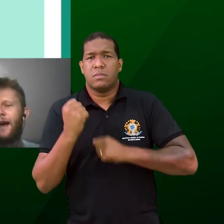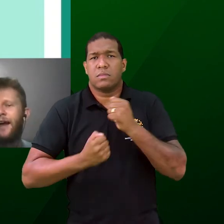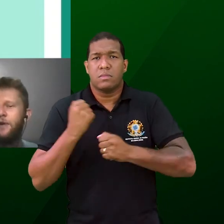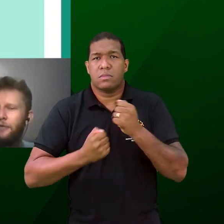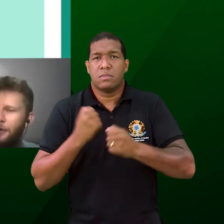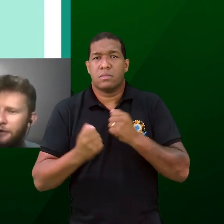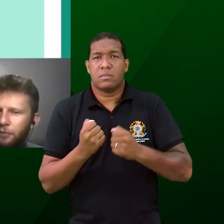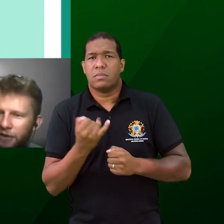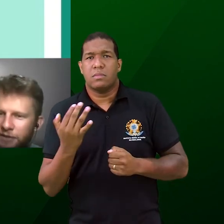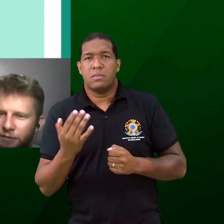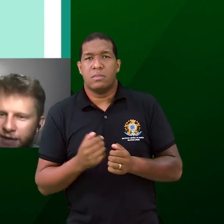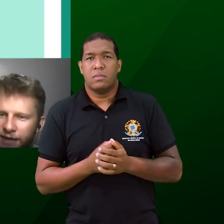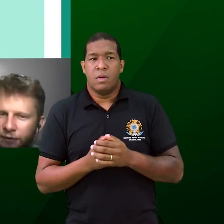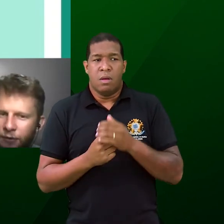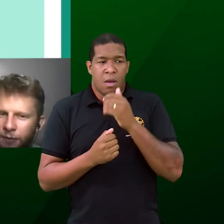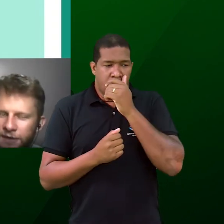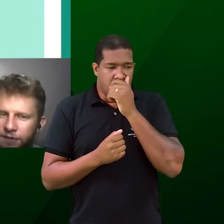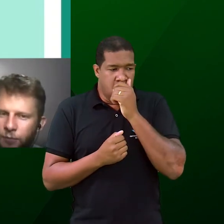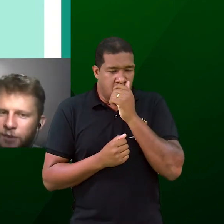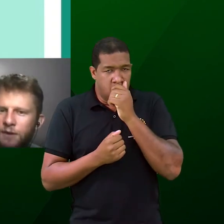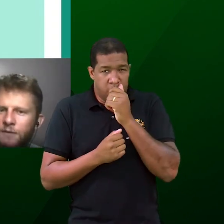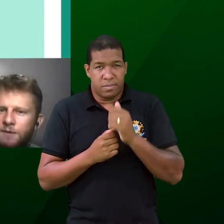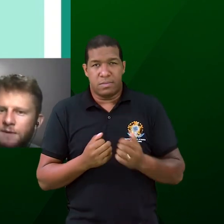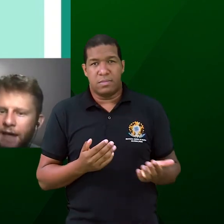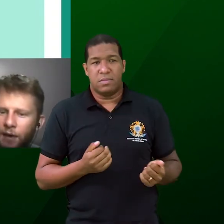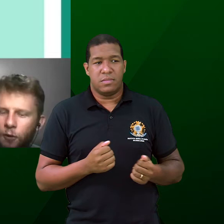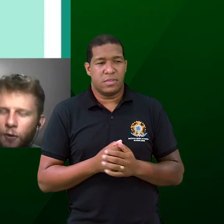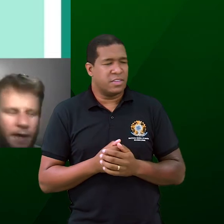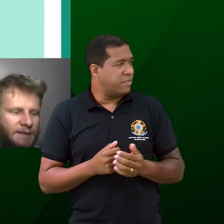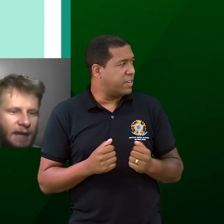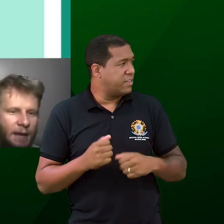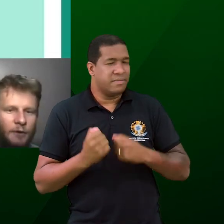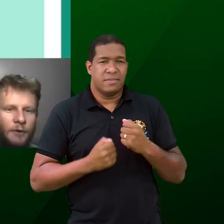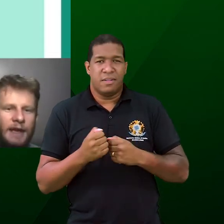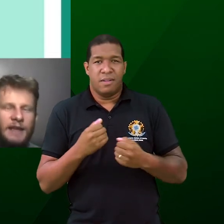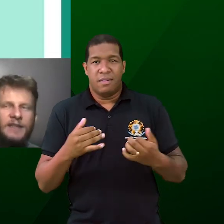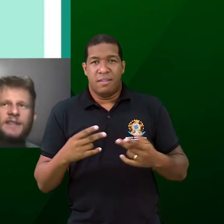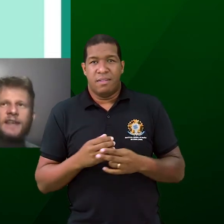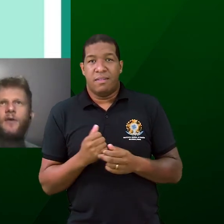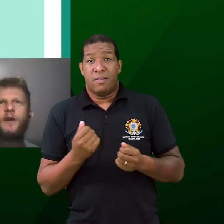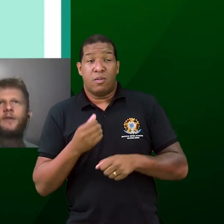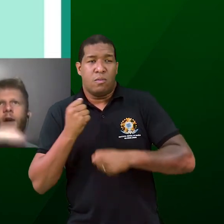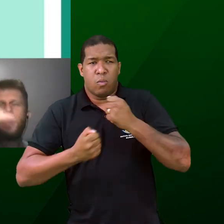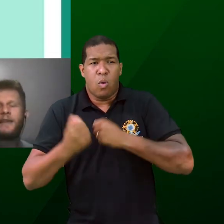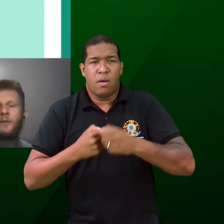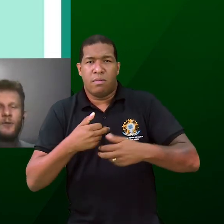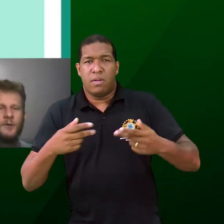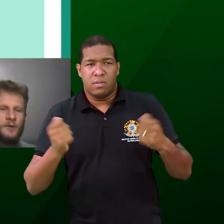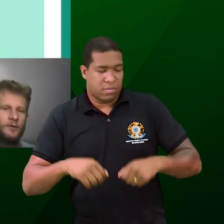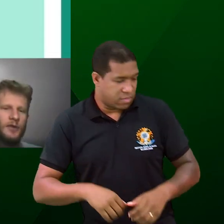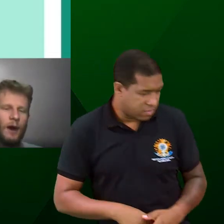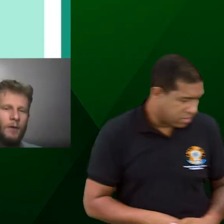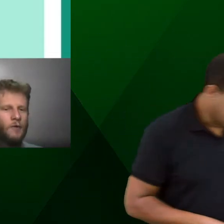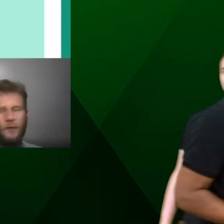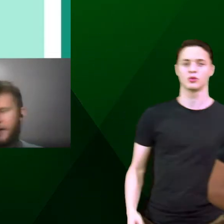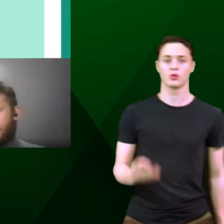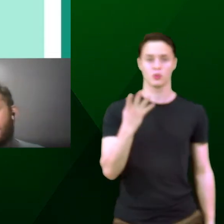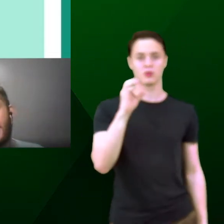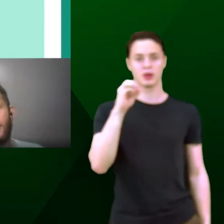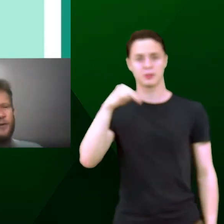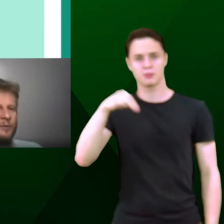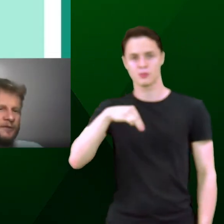é um incômodo bem significativo na canela, que às vezes demora alguns dias para passar. E se a gente for insistindo na nossa atividade